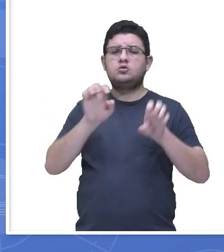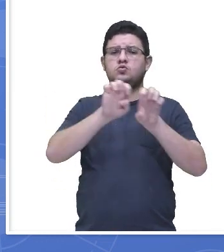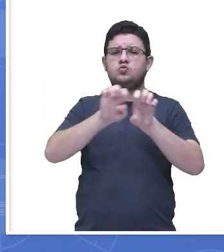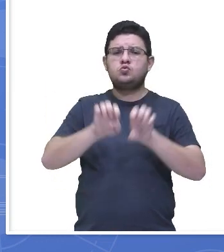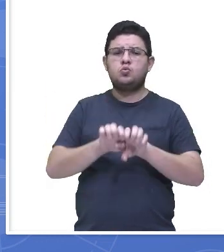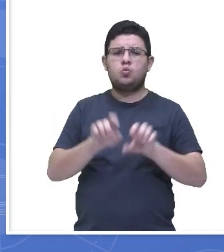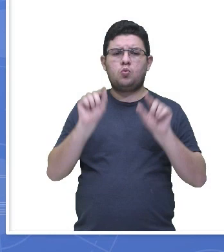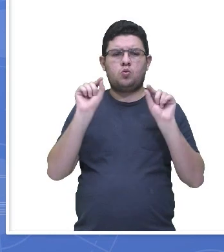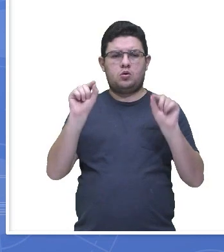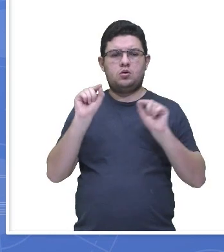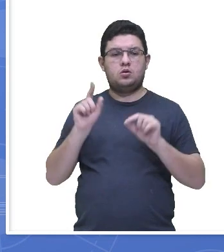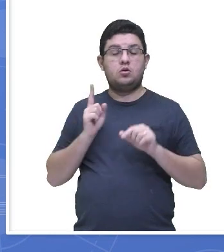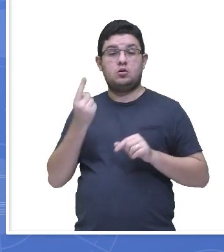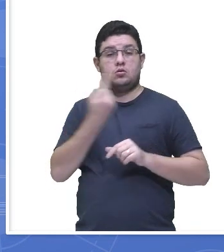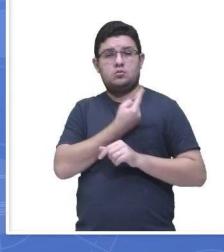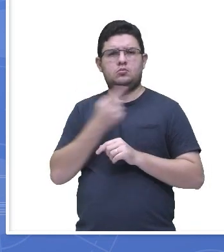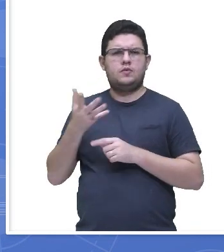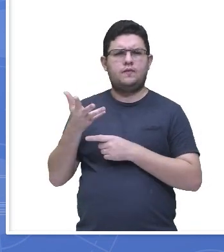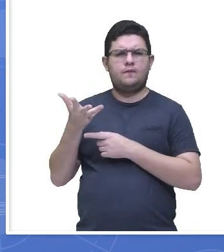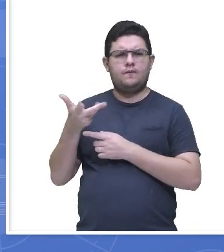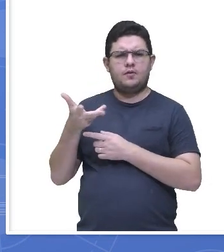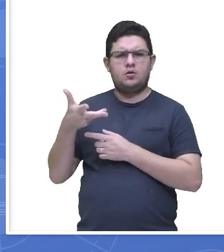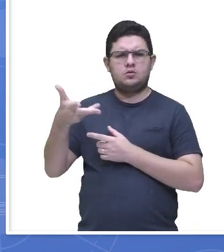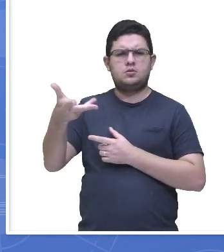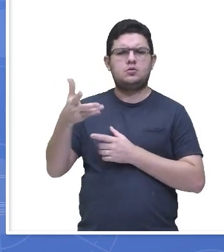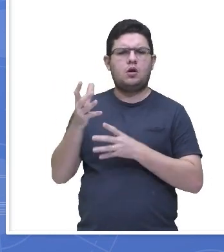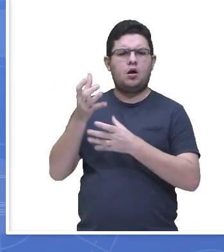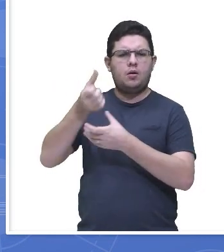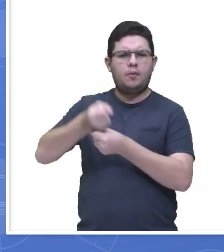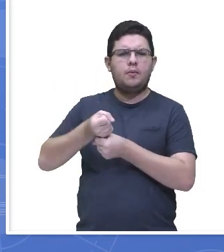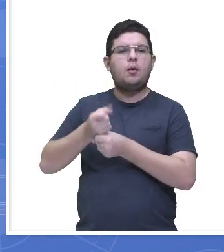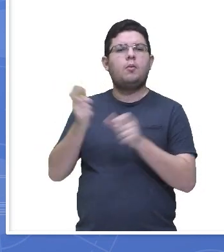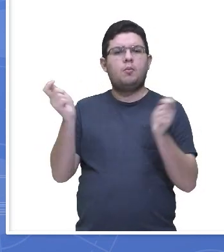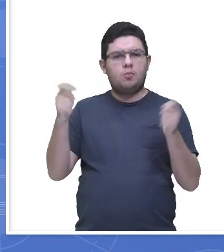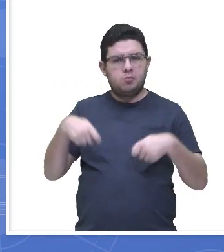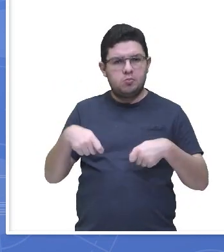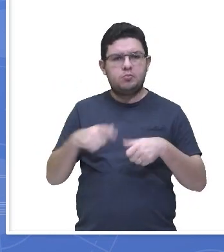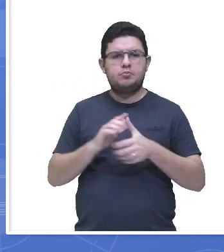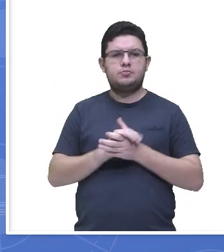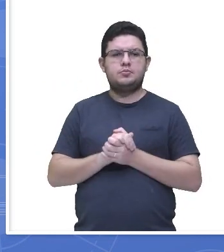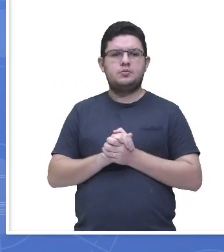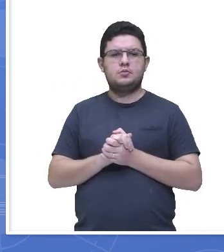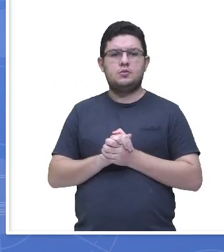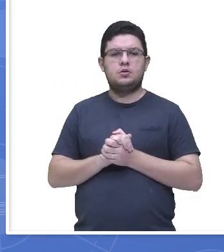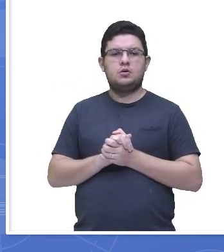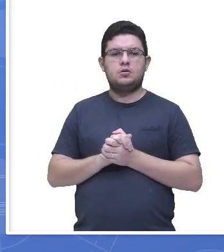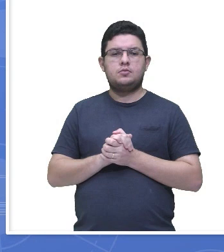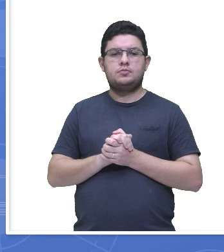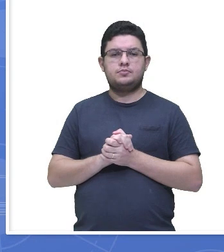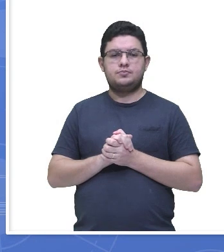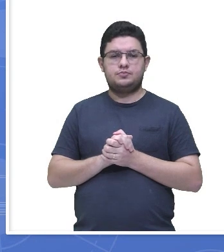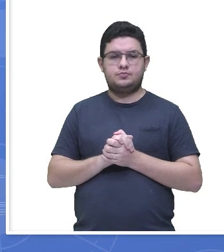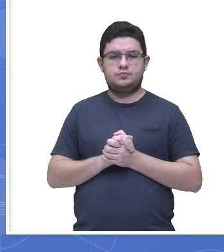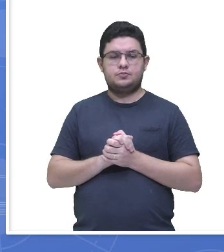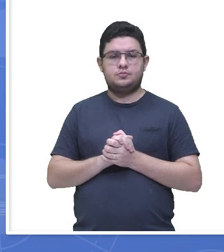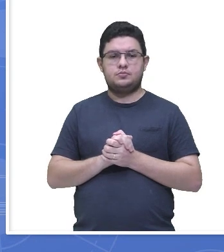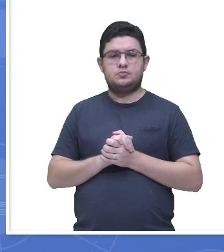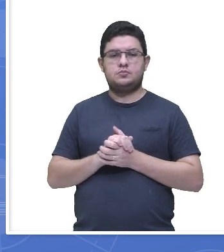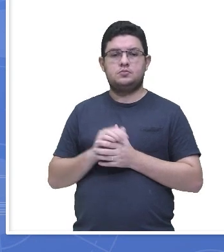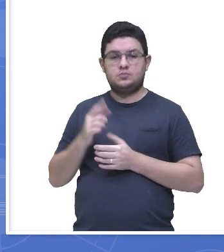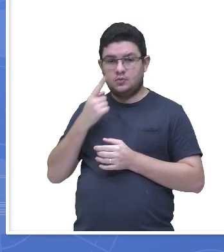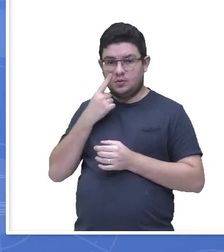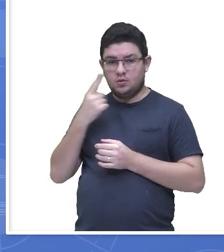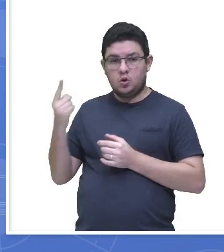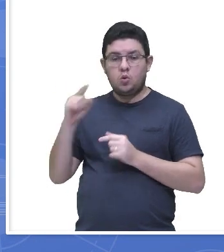calcular a velocidade através do gráfico. Basta que eu calcule a inclinação da reta. A inclinação da